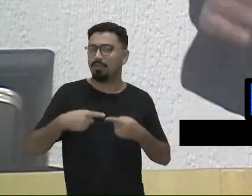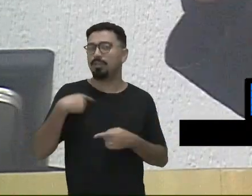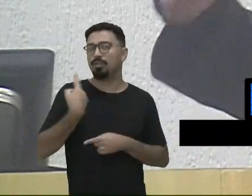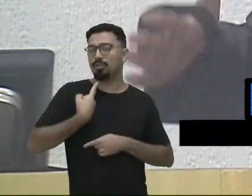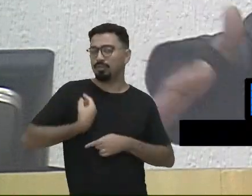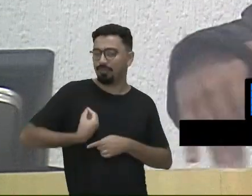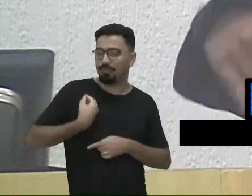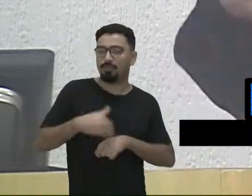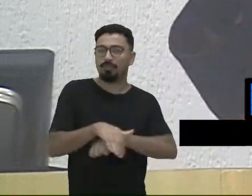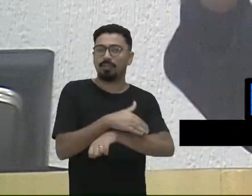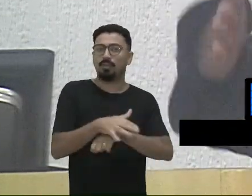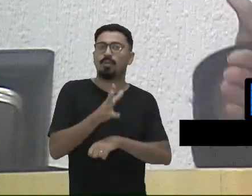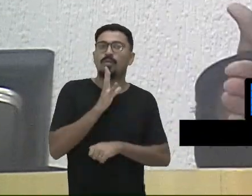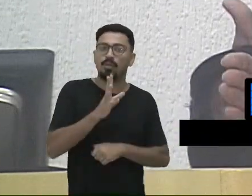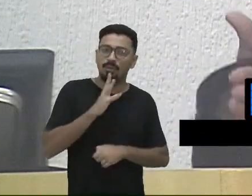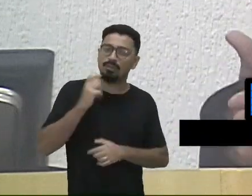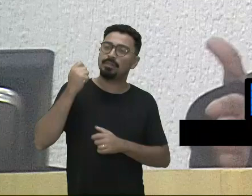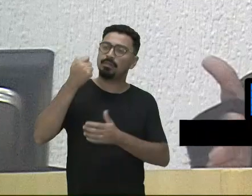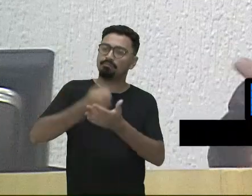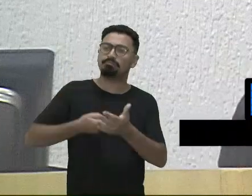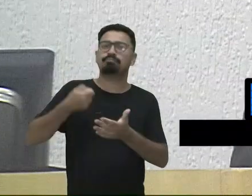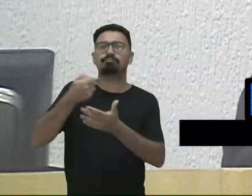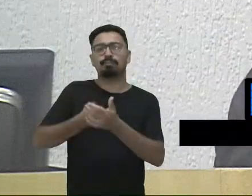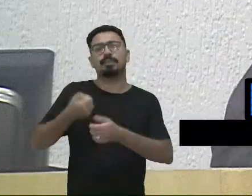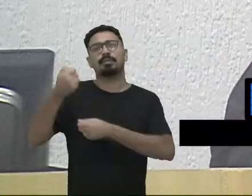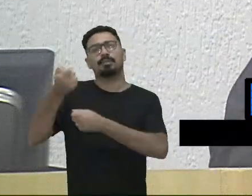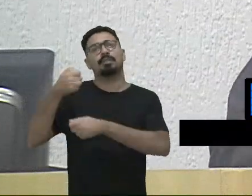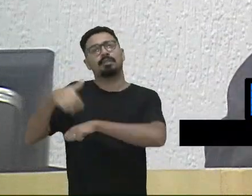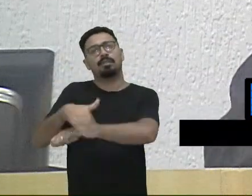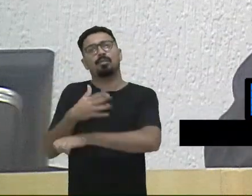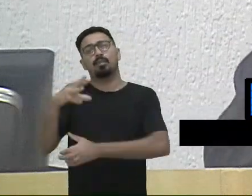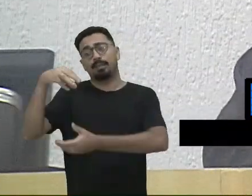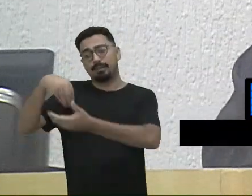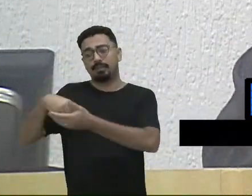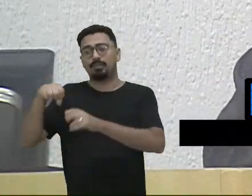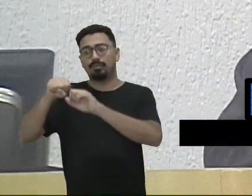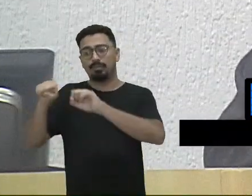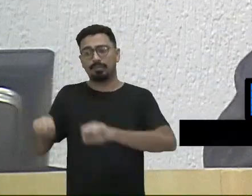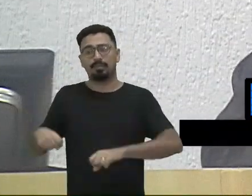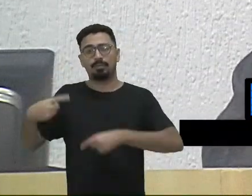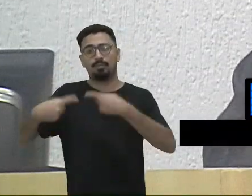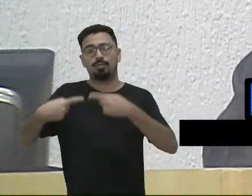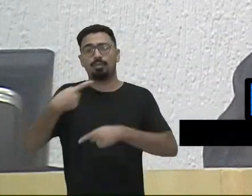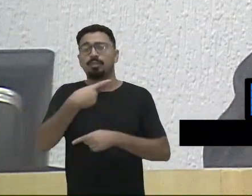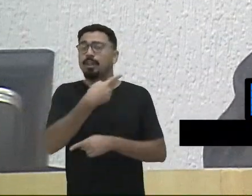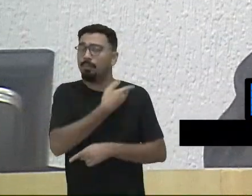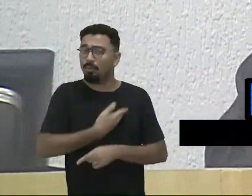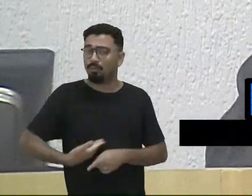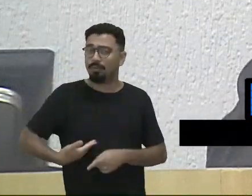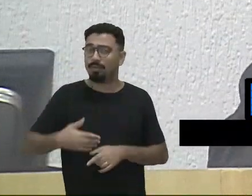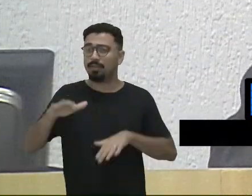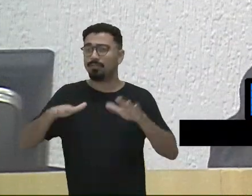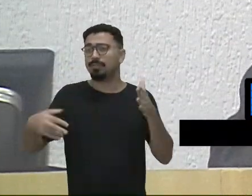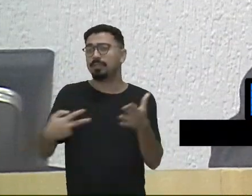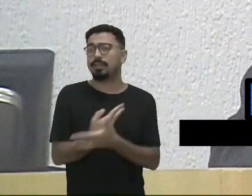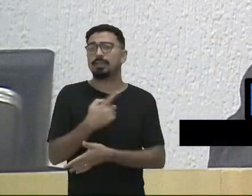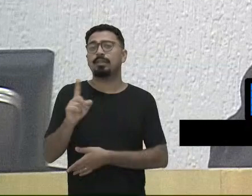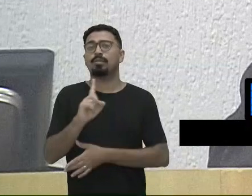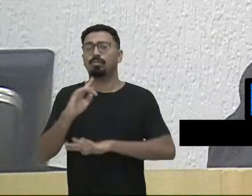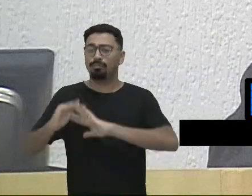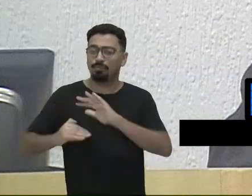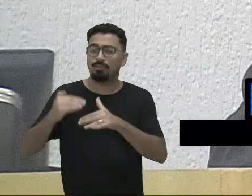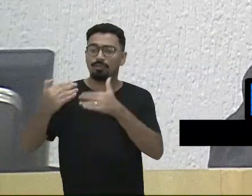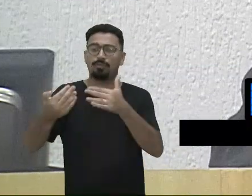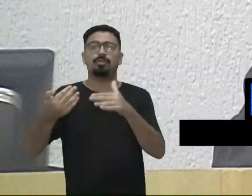nós que nos conhecemos fazendo essa militância na rua, a gente aqui dentro percebe que as políticas públicas, elas não acontecem, não se desenvolvem